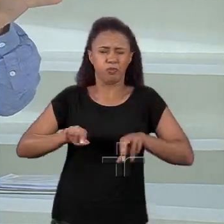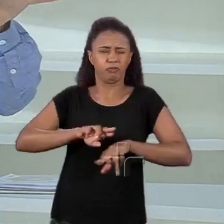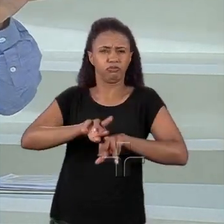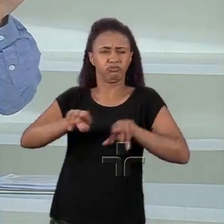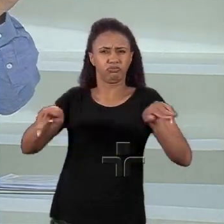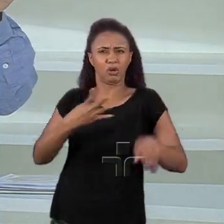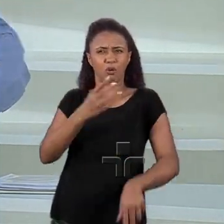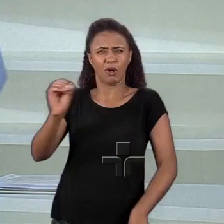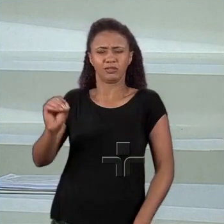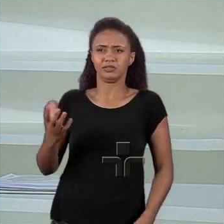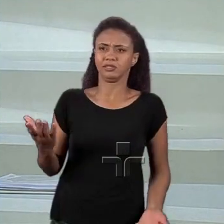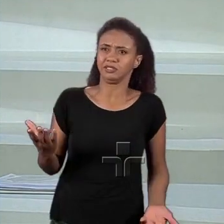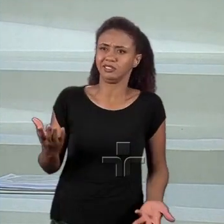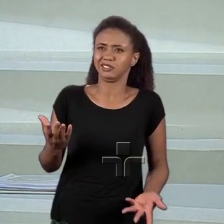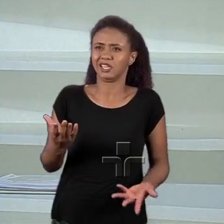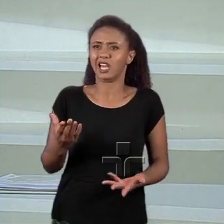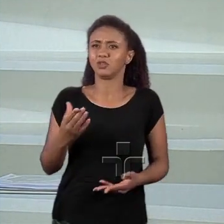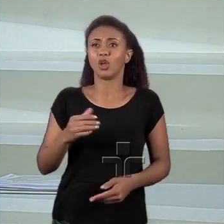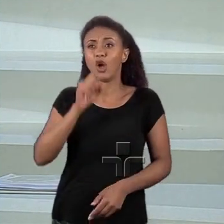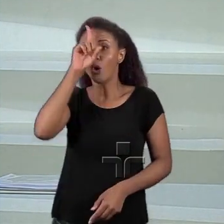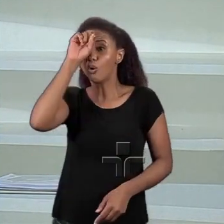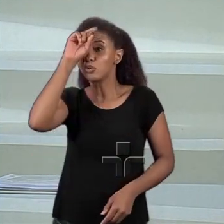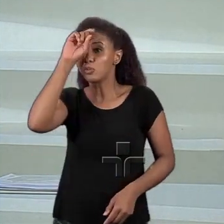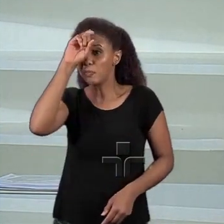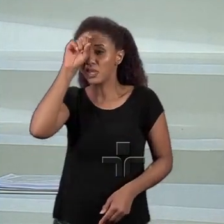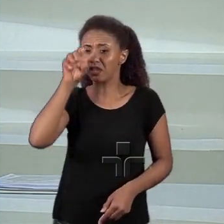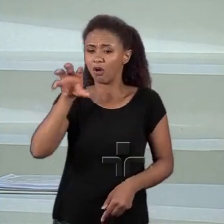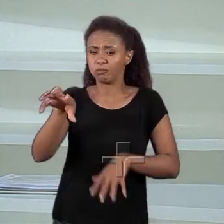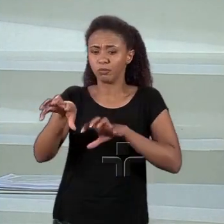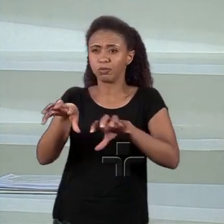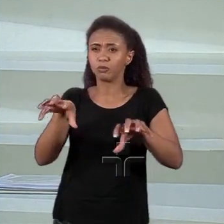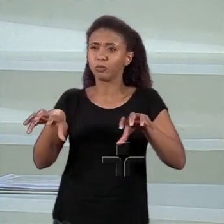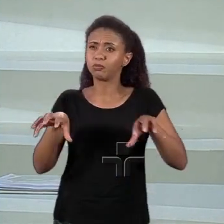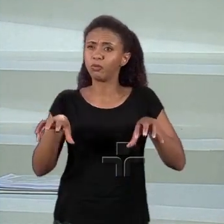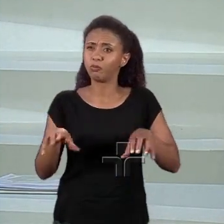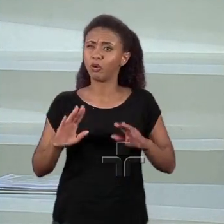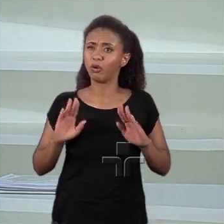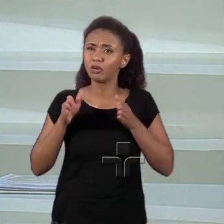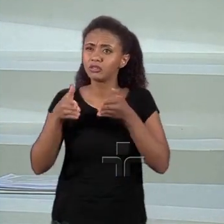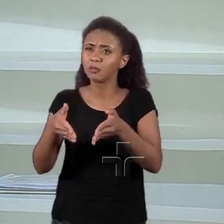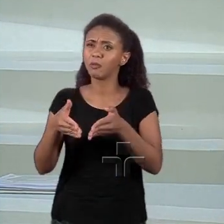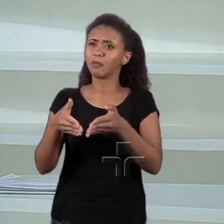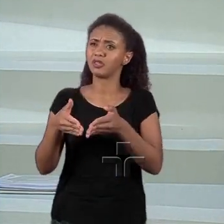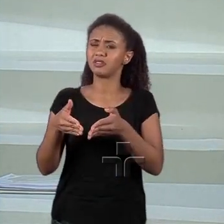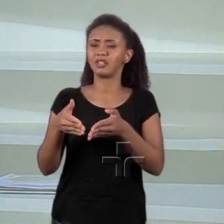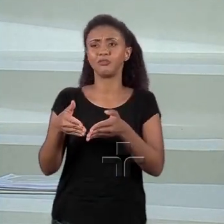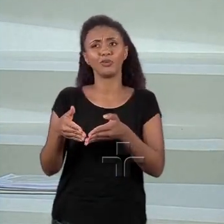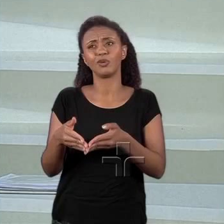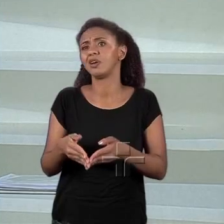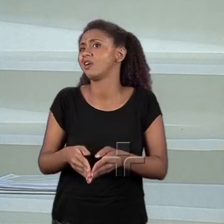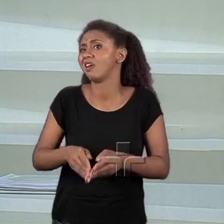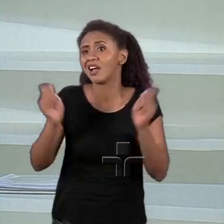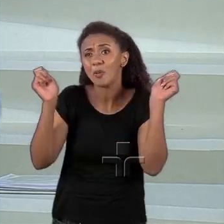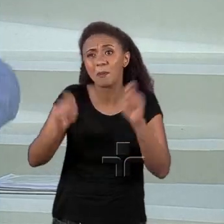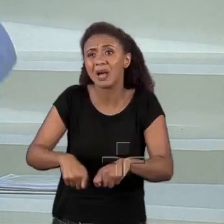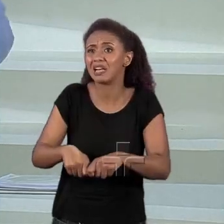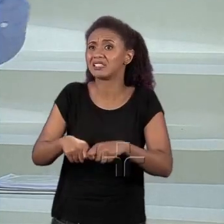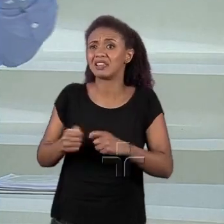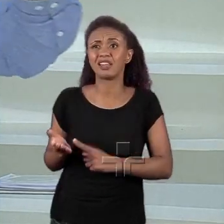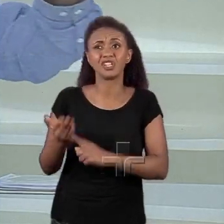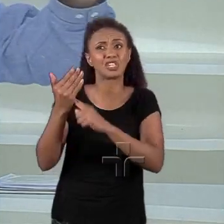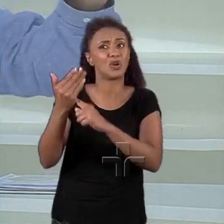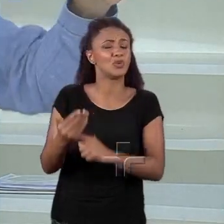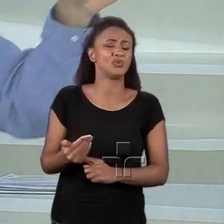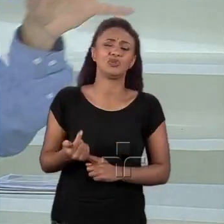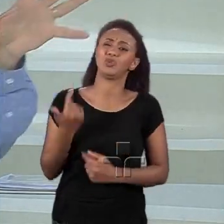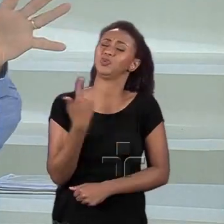atenção especializada, os hospitais com escala, porque o hospital com 50, com 20 leitos não tem capacidade de absorver tecnologia nova. Então,